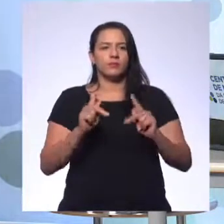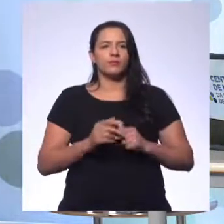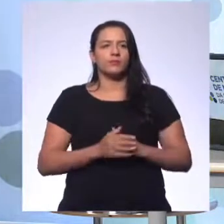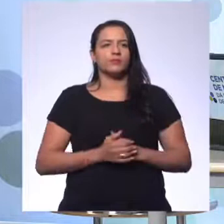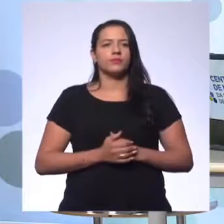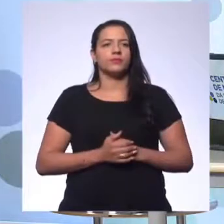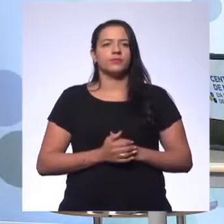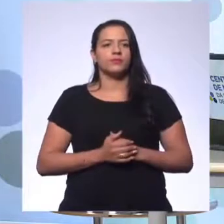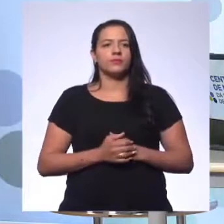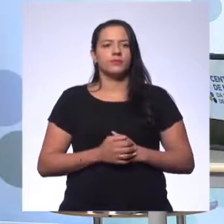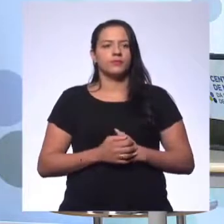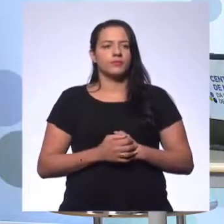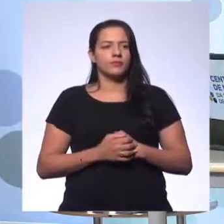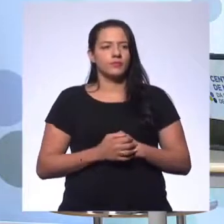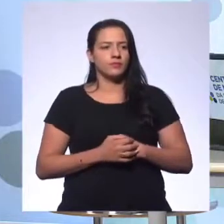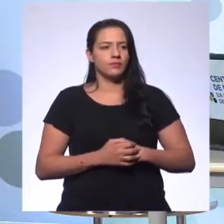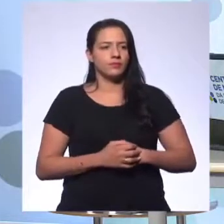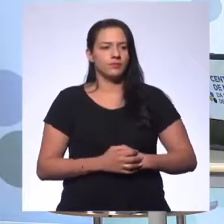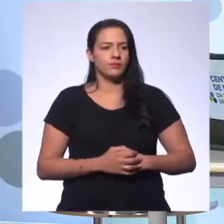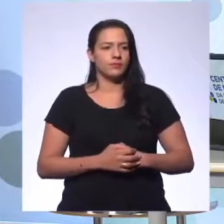aqui.